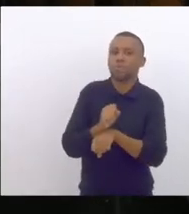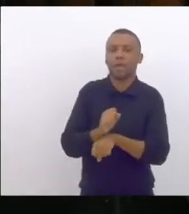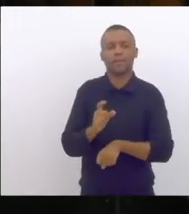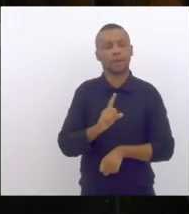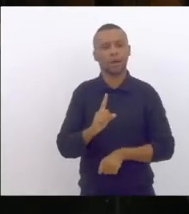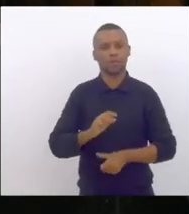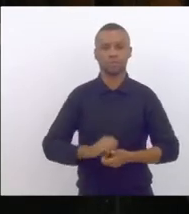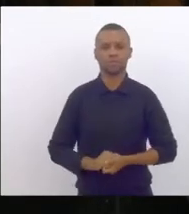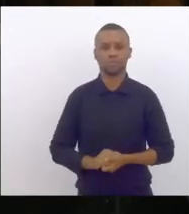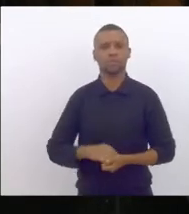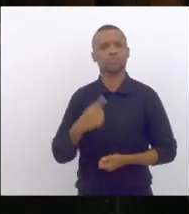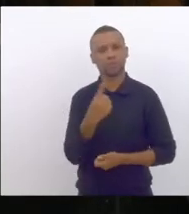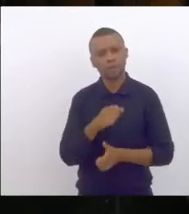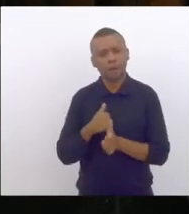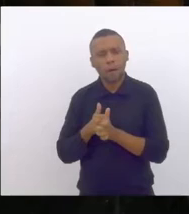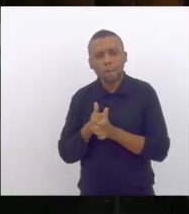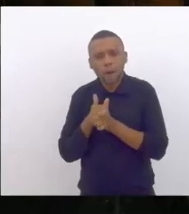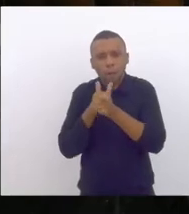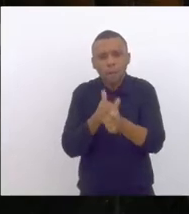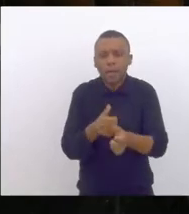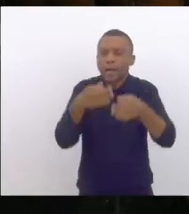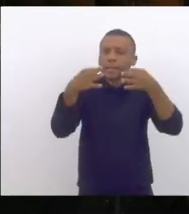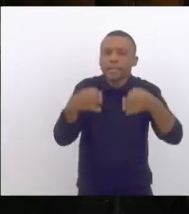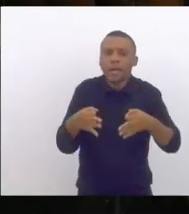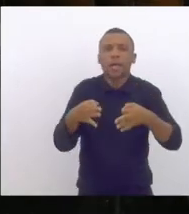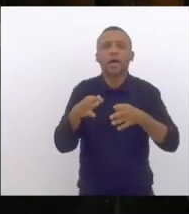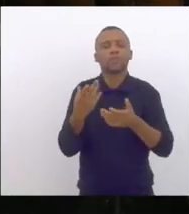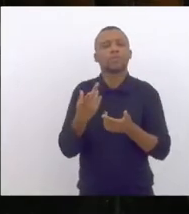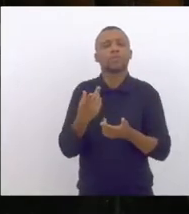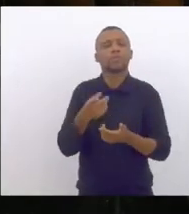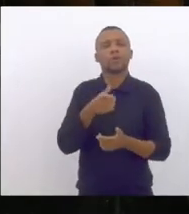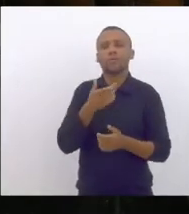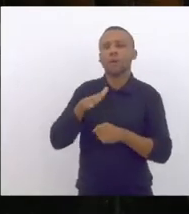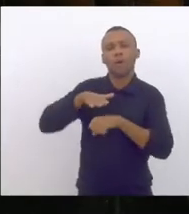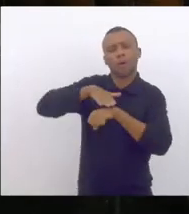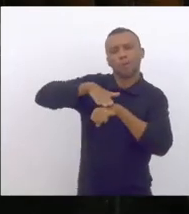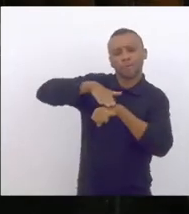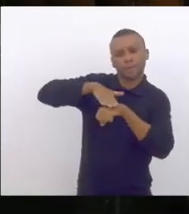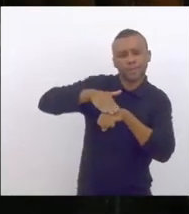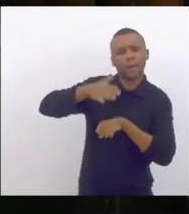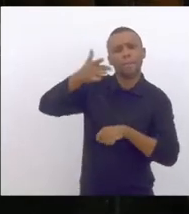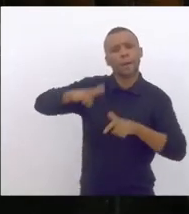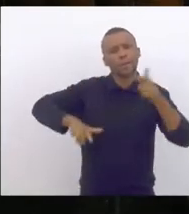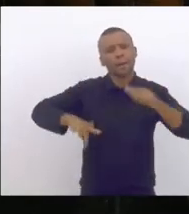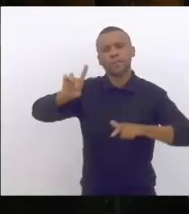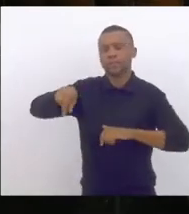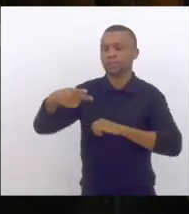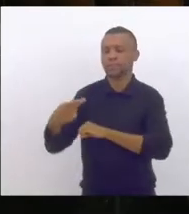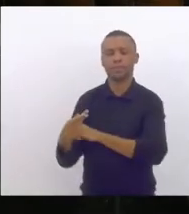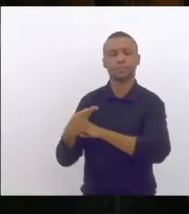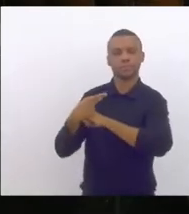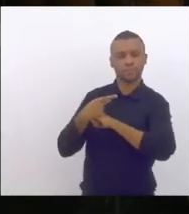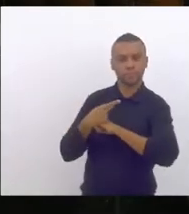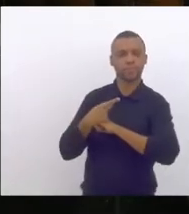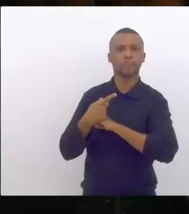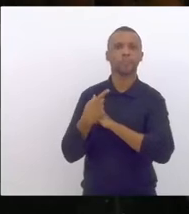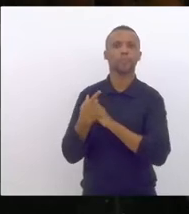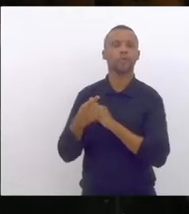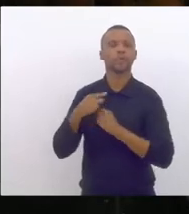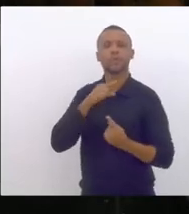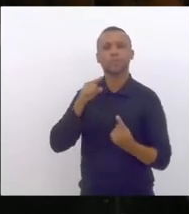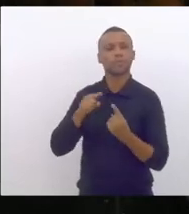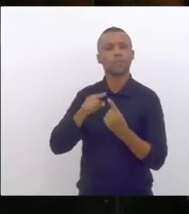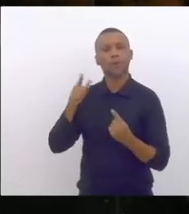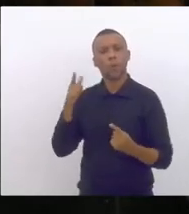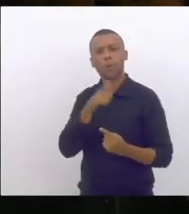a gente vai seguir acompanhando eu vou conversar com mais diretores que tem nos procurados até porque para conseguir